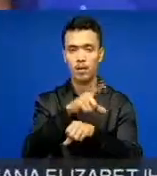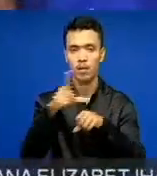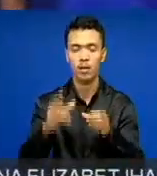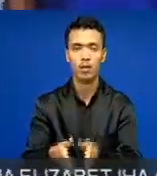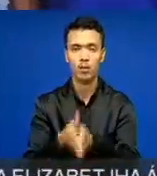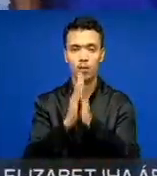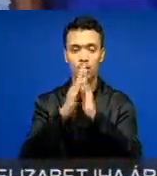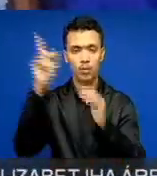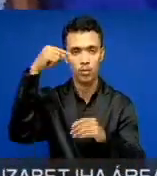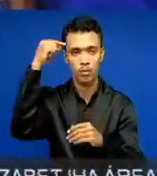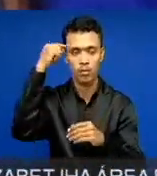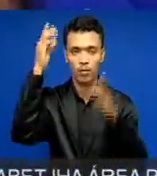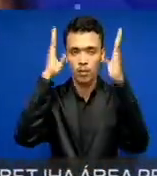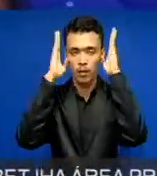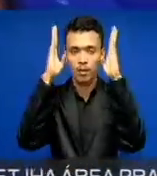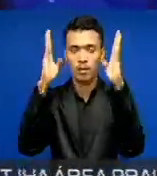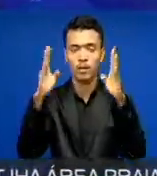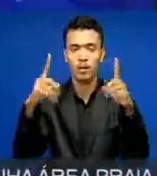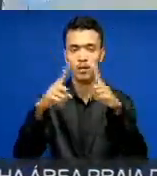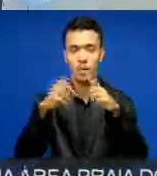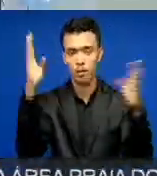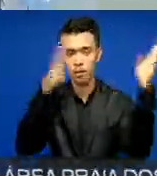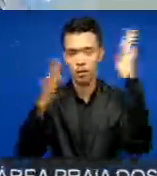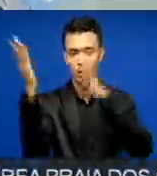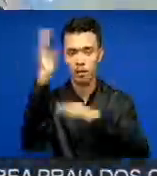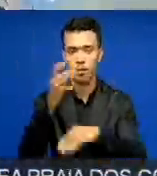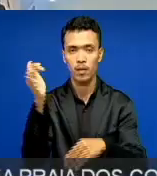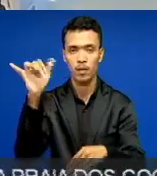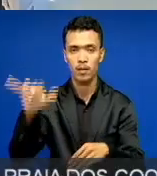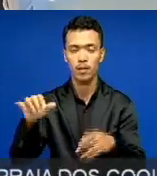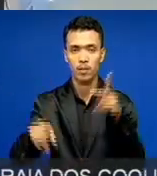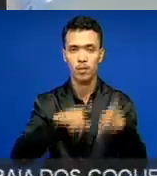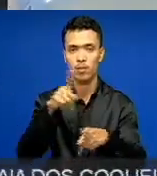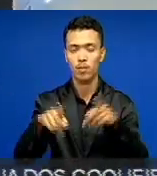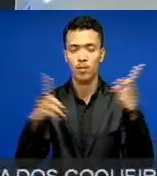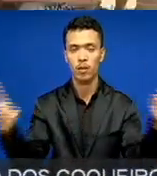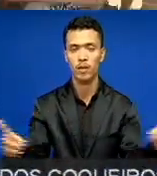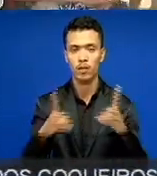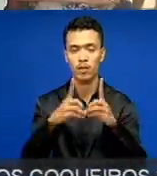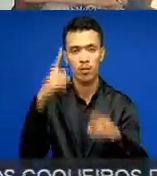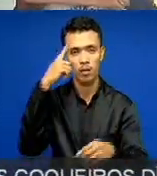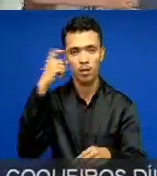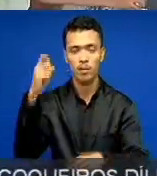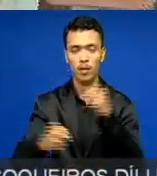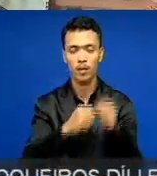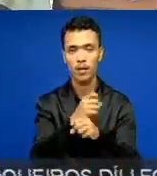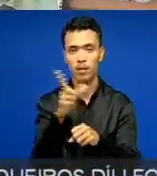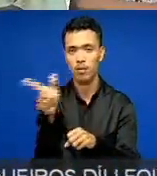ba governo, a tuta atenção sério ba problema sira nebe povo hasoro iha base, também tinan ruanulu resin rua